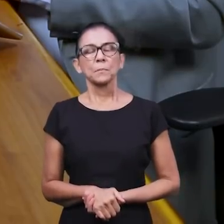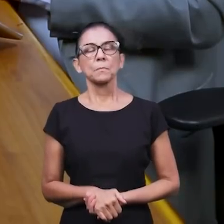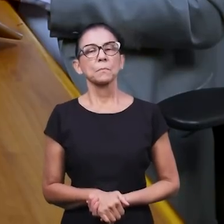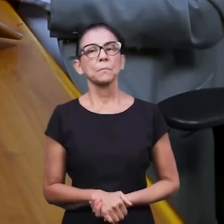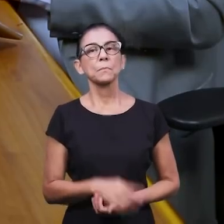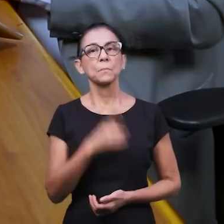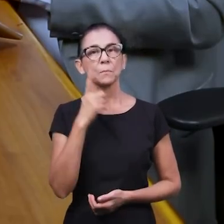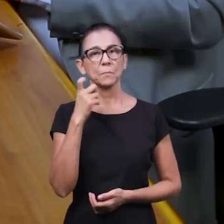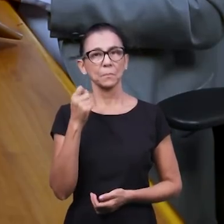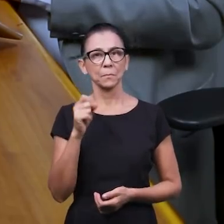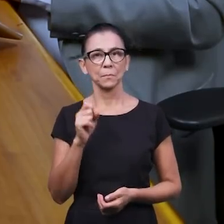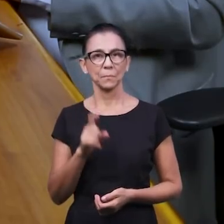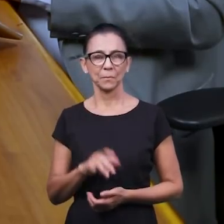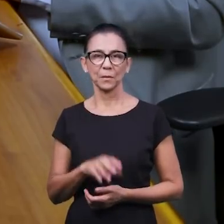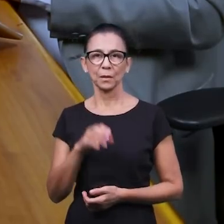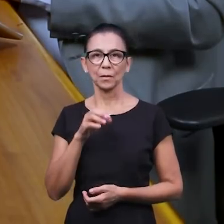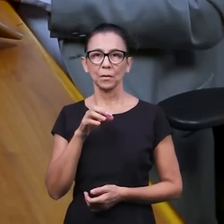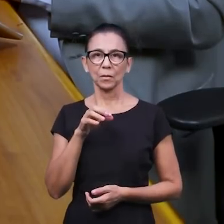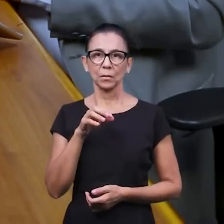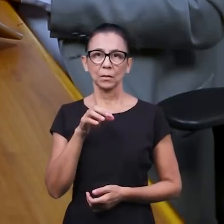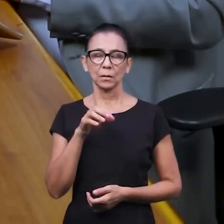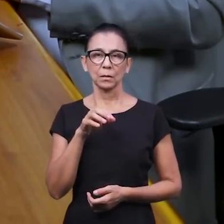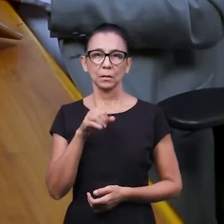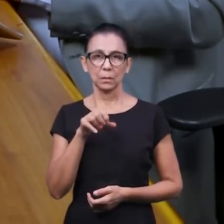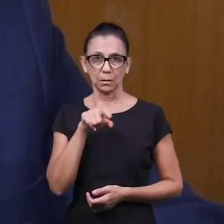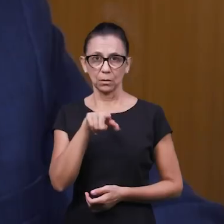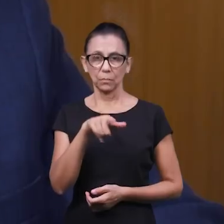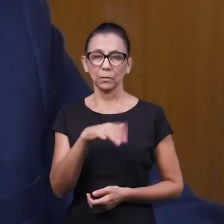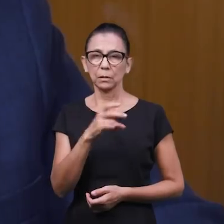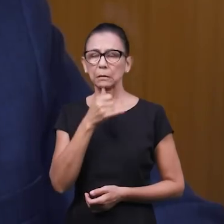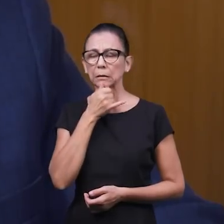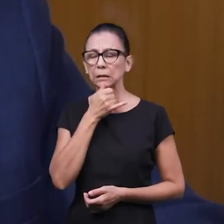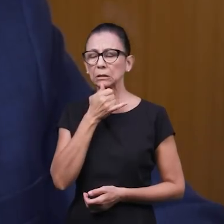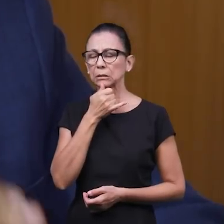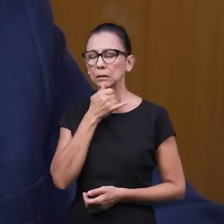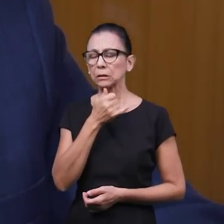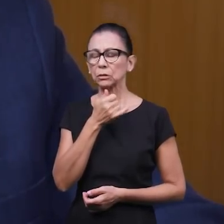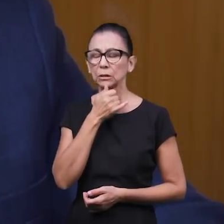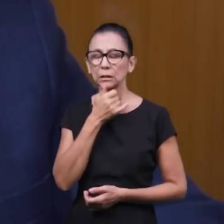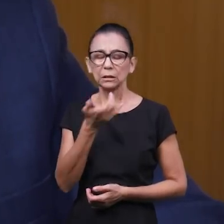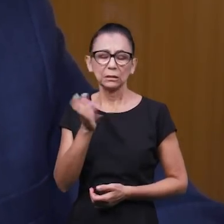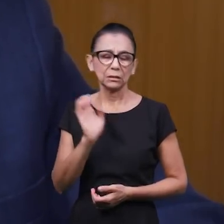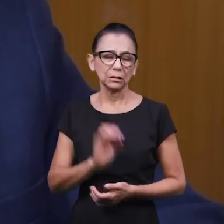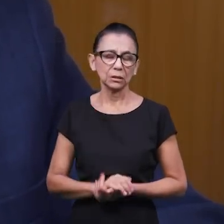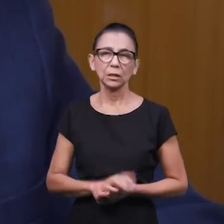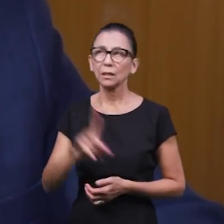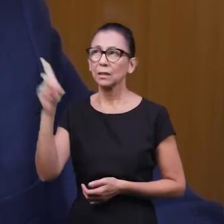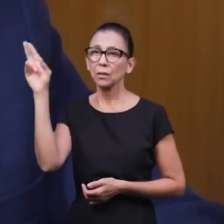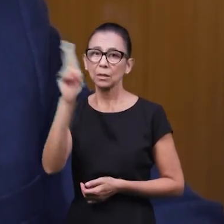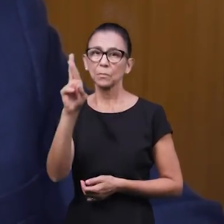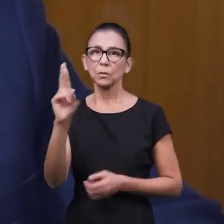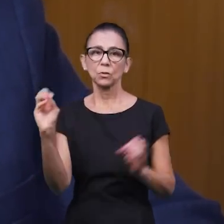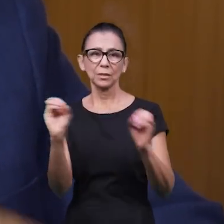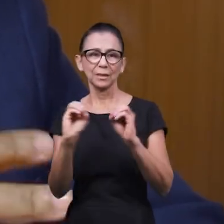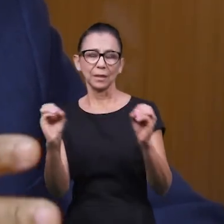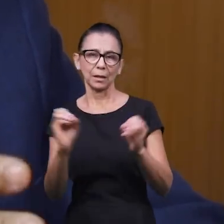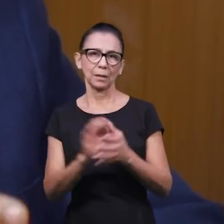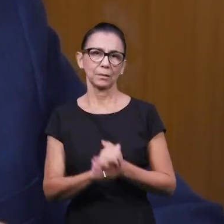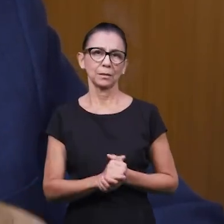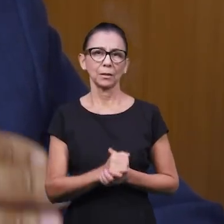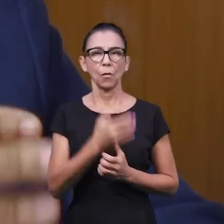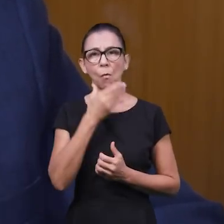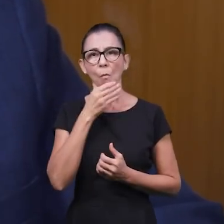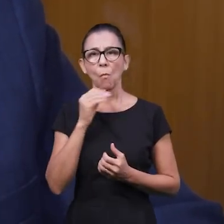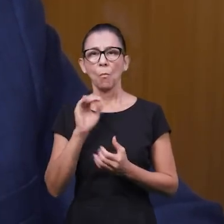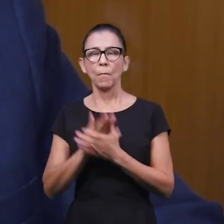E interessante que na sua tristeza Deus não responde se a pessoa não for buscá-lo. E um dia o marido dela falou, Ana, por acaso, para desse choro seu,